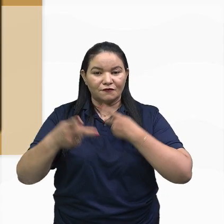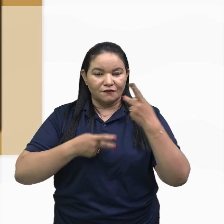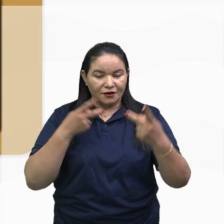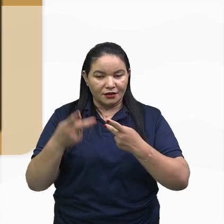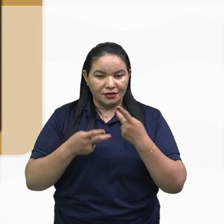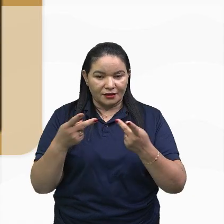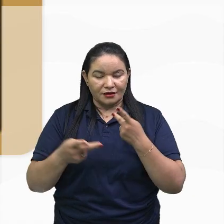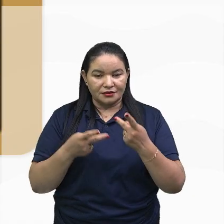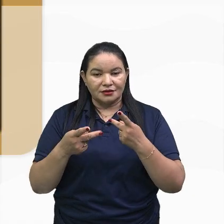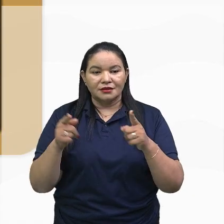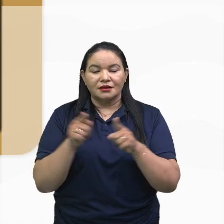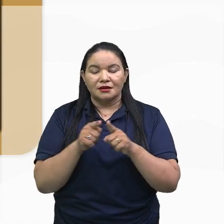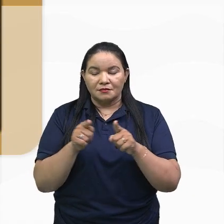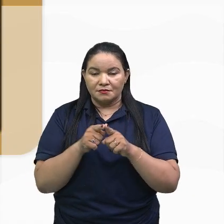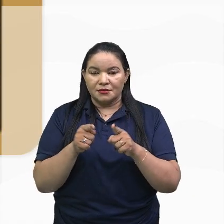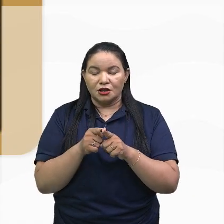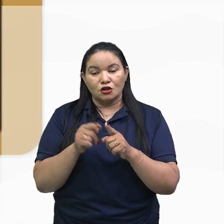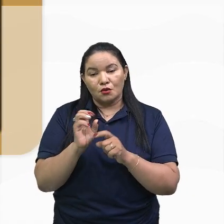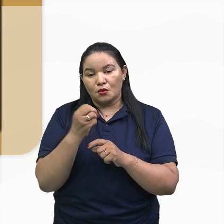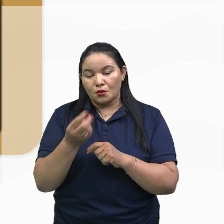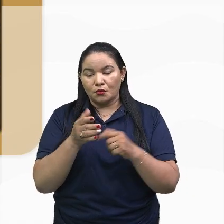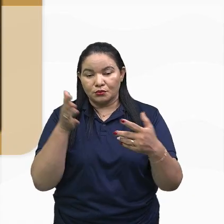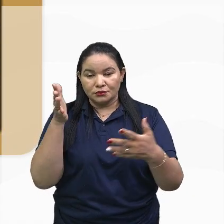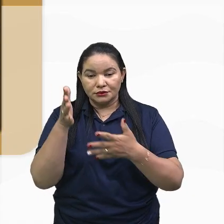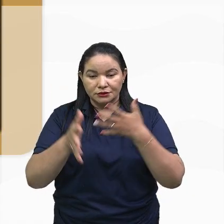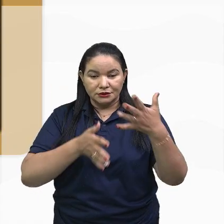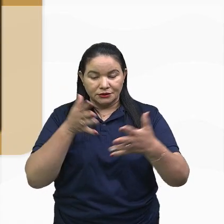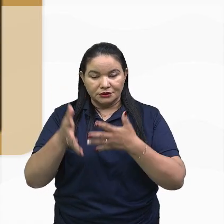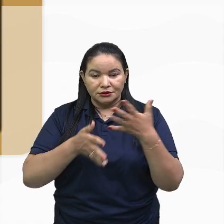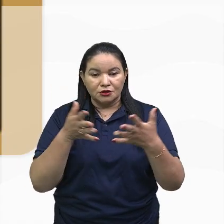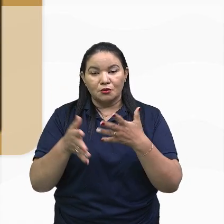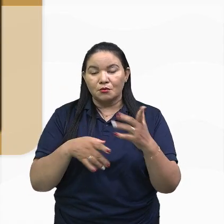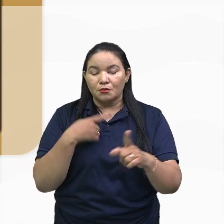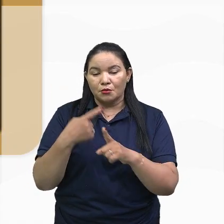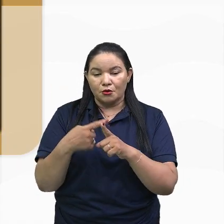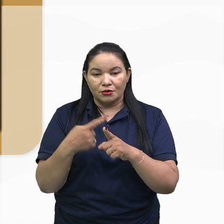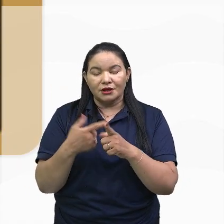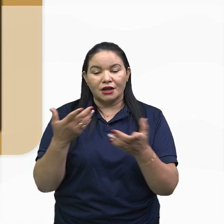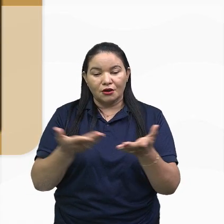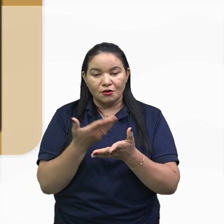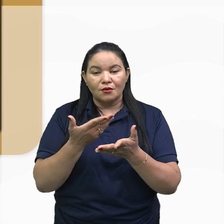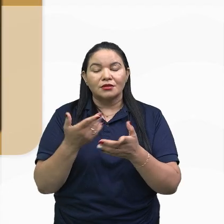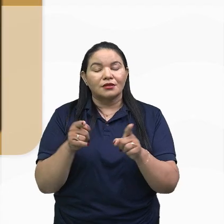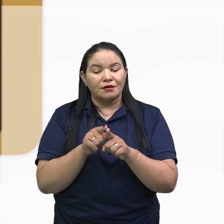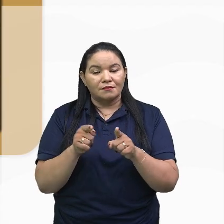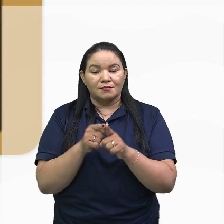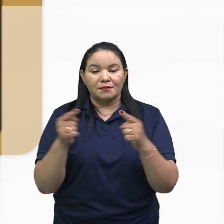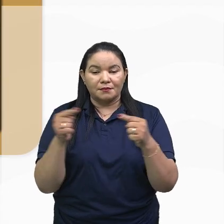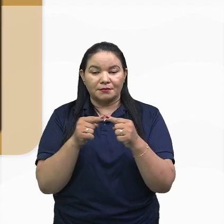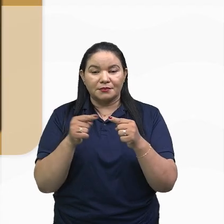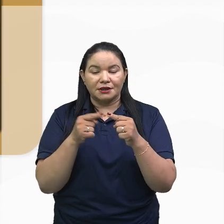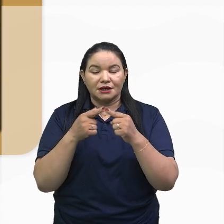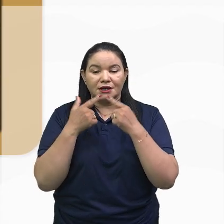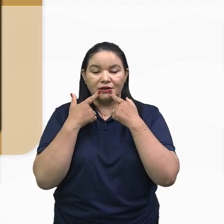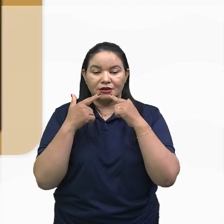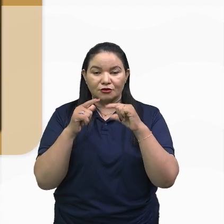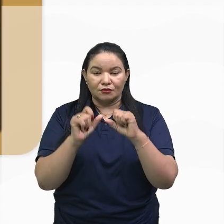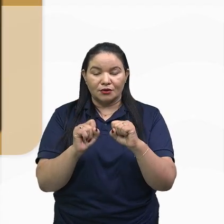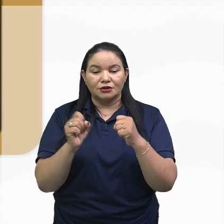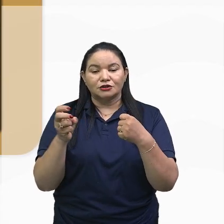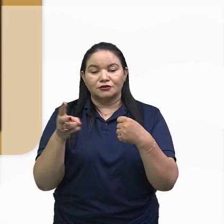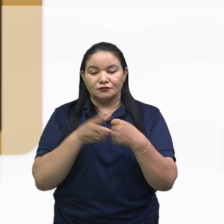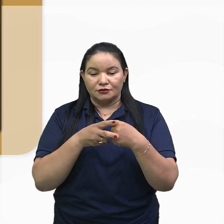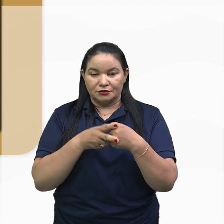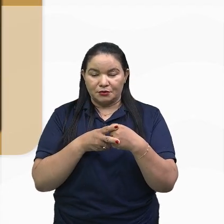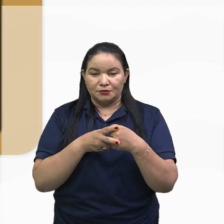aqui estamos utilizando a linguagem verbal. A bula do remédio aí foi utilizada a